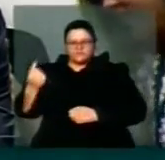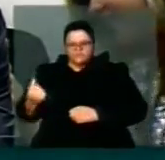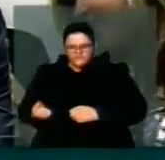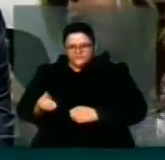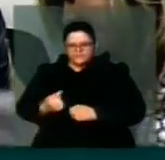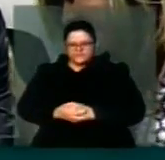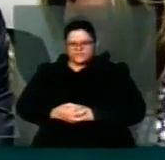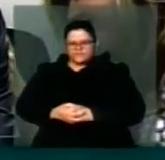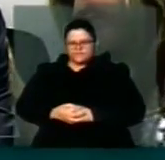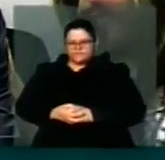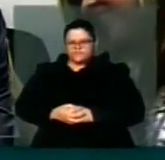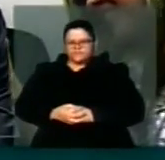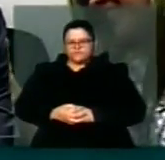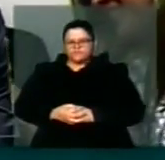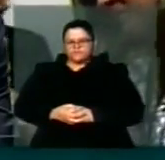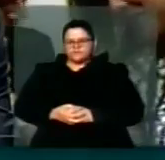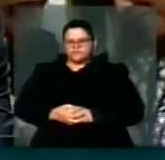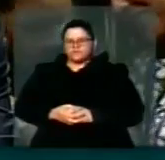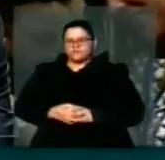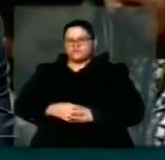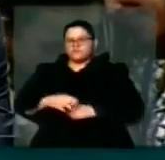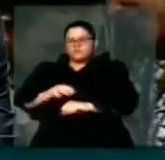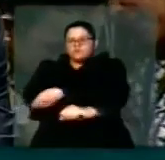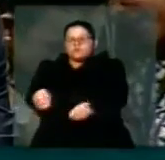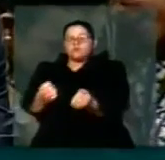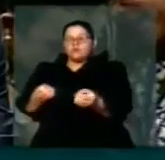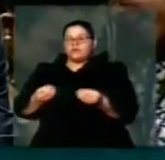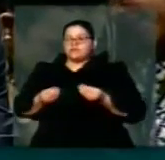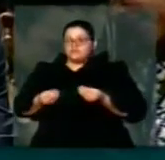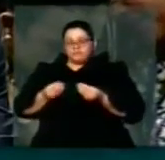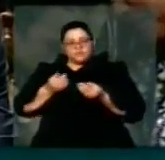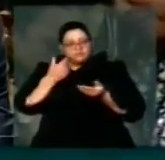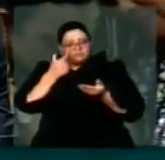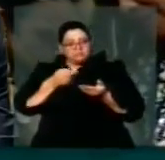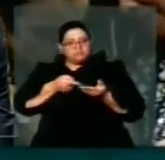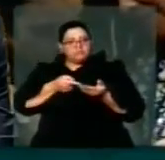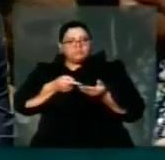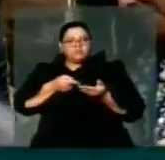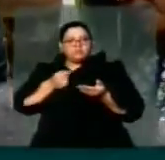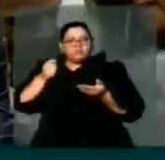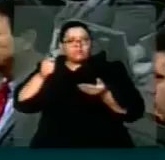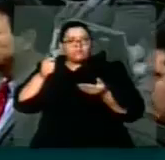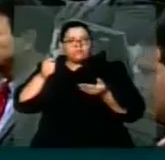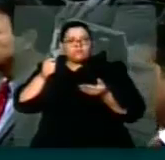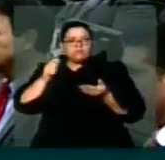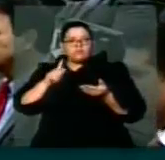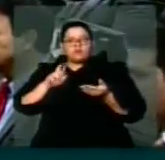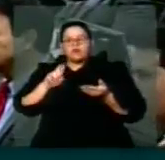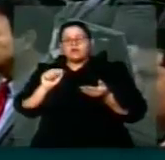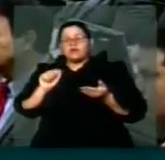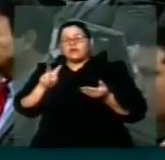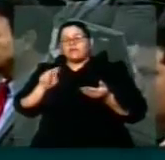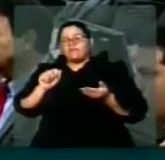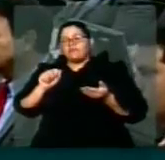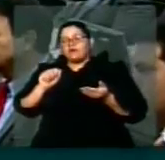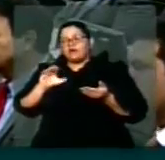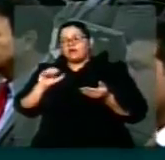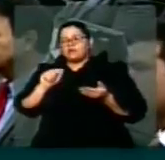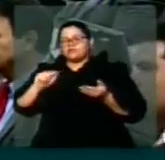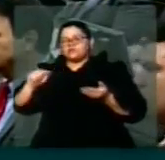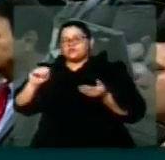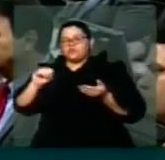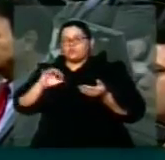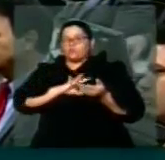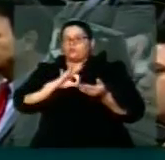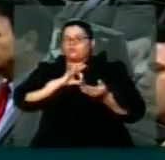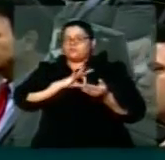recebi uma gravação que supostamente seria entregue no inquérito, me foi entregue por denúncia de um